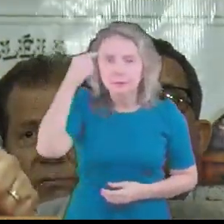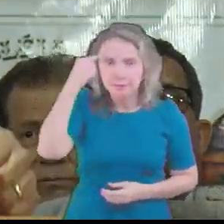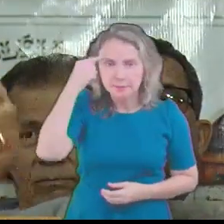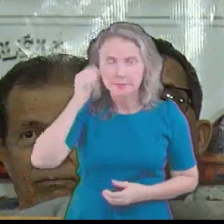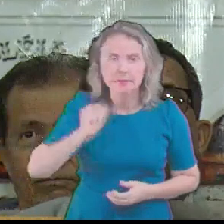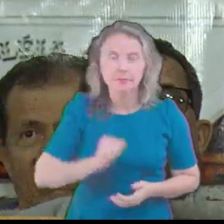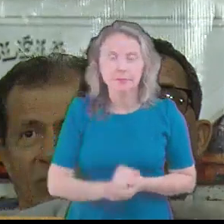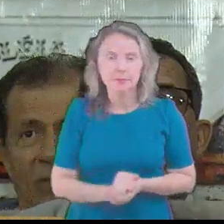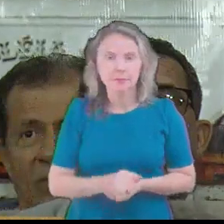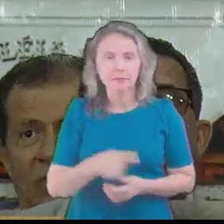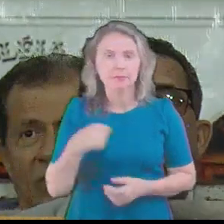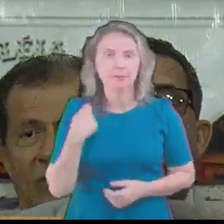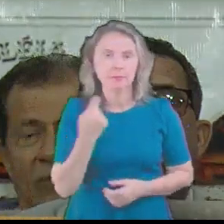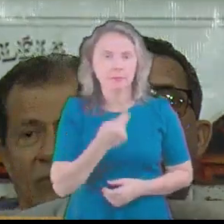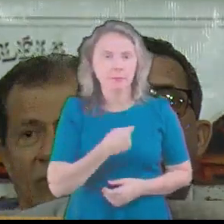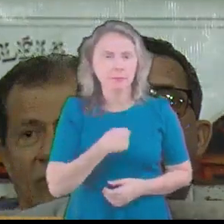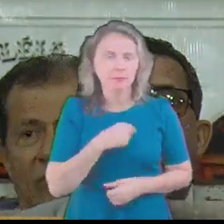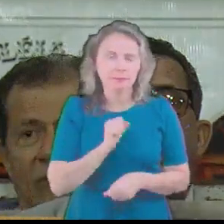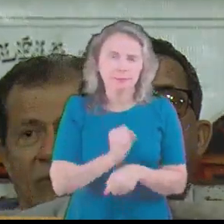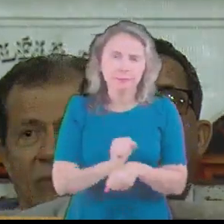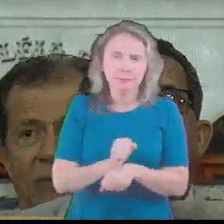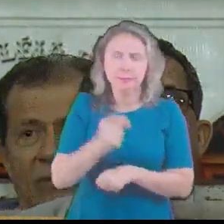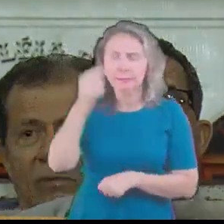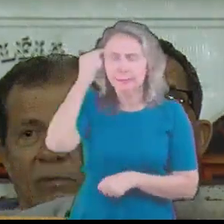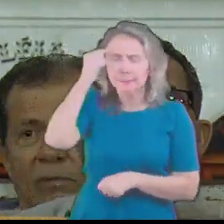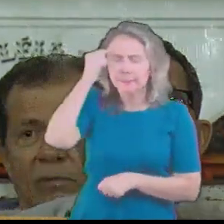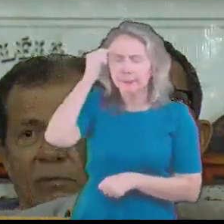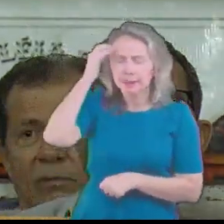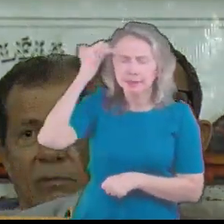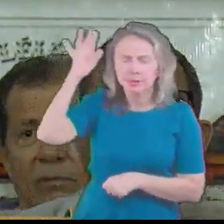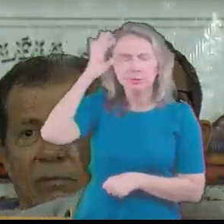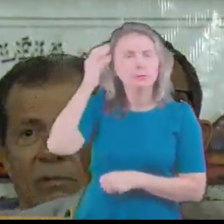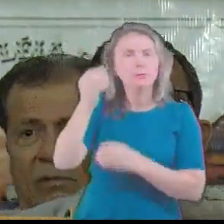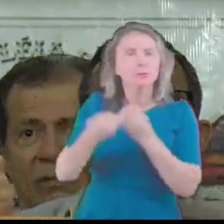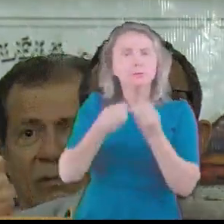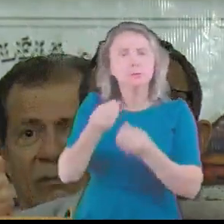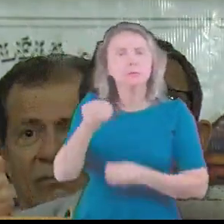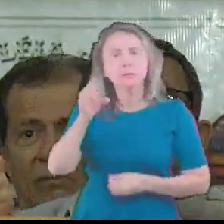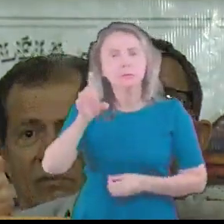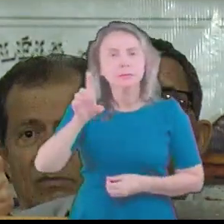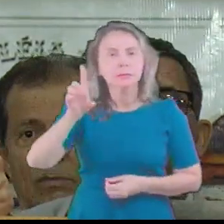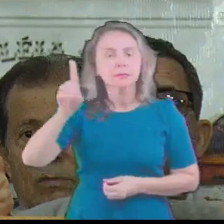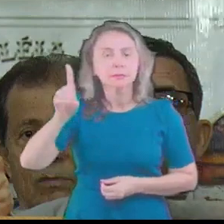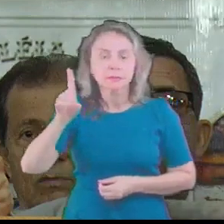Nós não paramos para imaginar como Deus trabalha em uma fecundação.